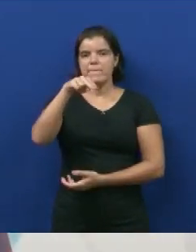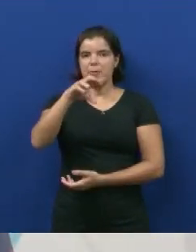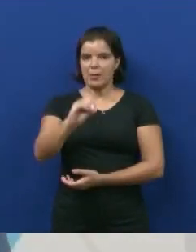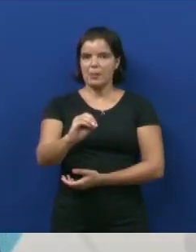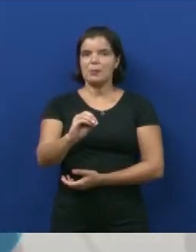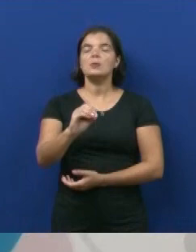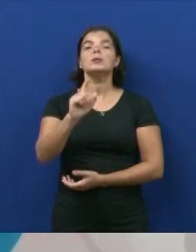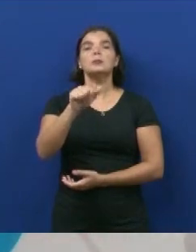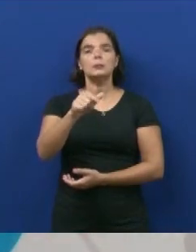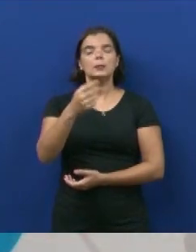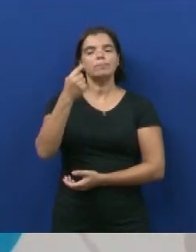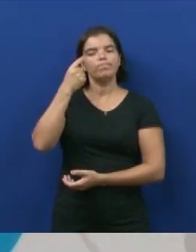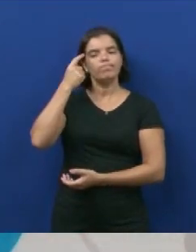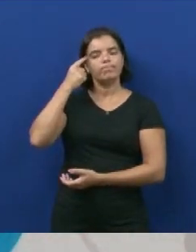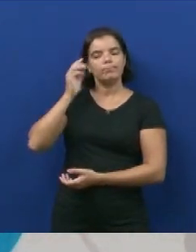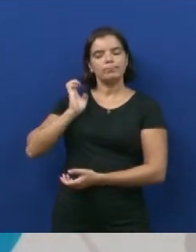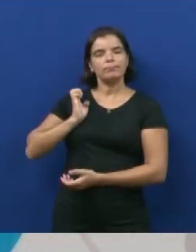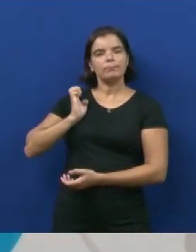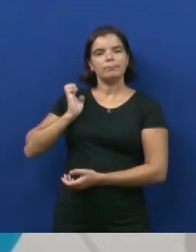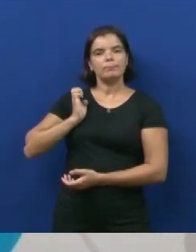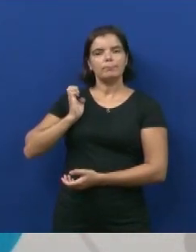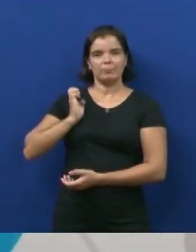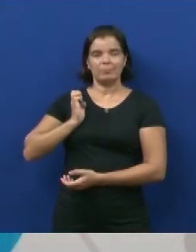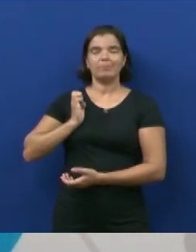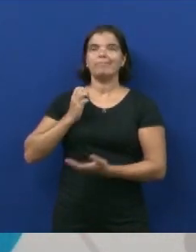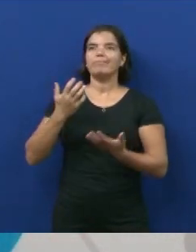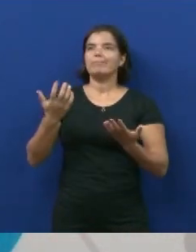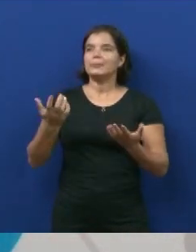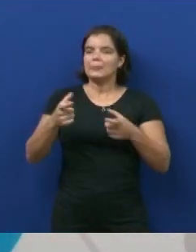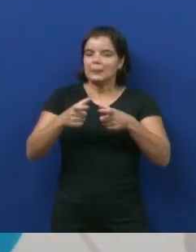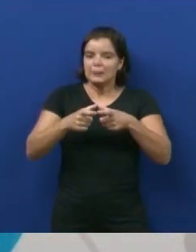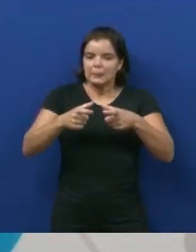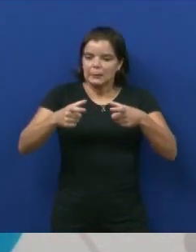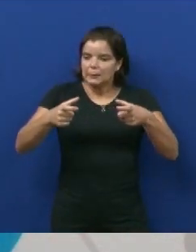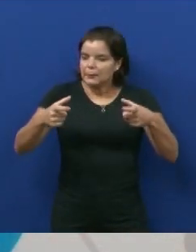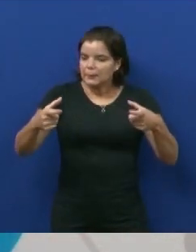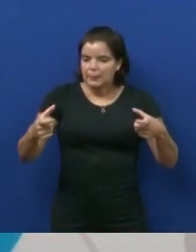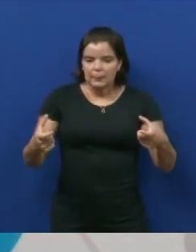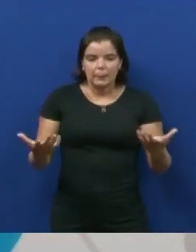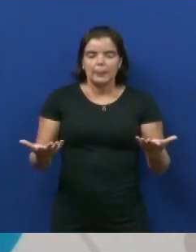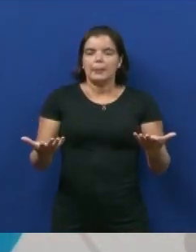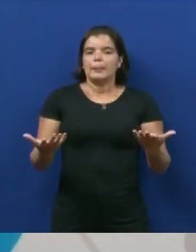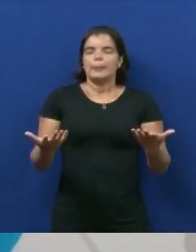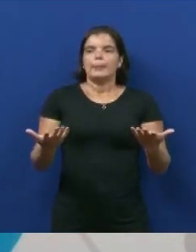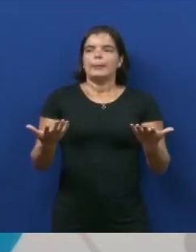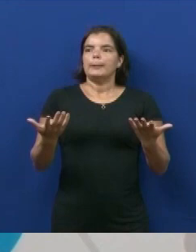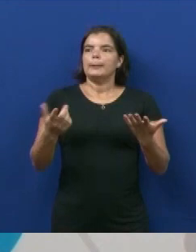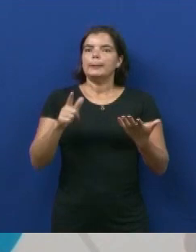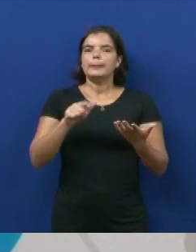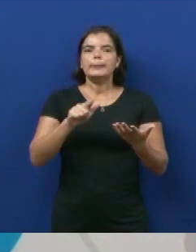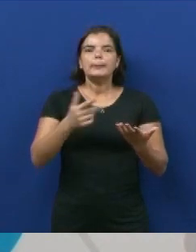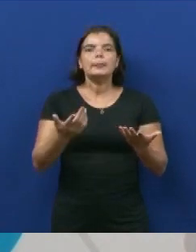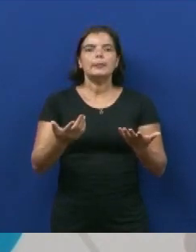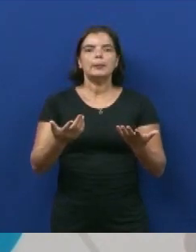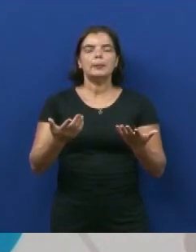essa concepção de ética, ela é muito, como se diz, ela é muito